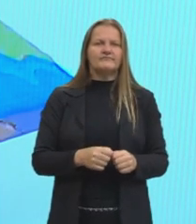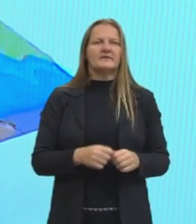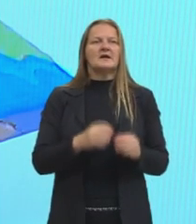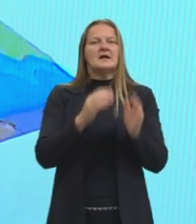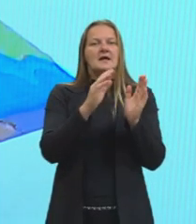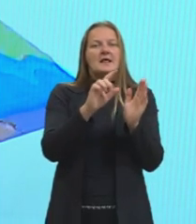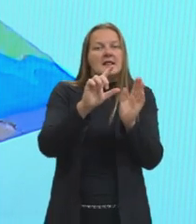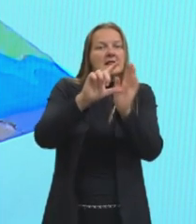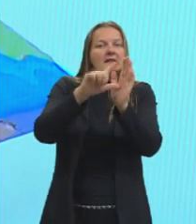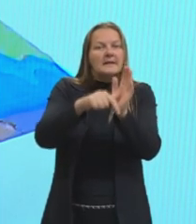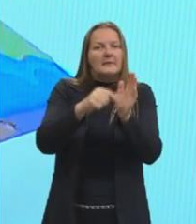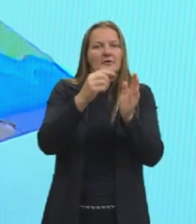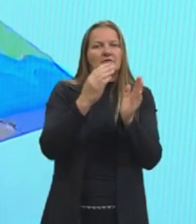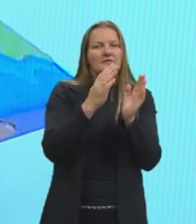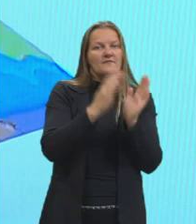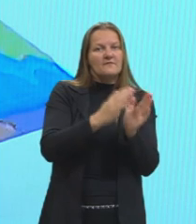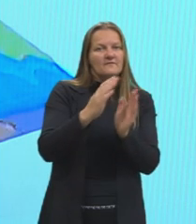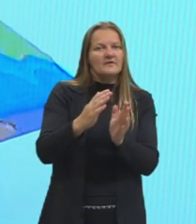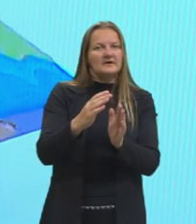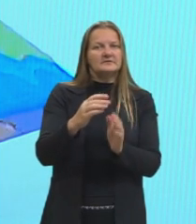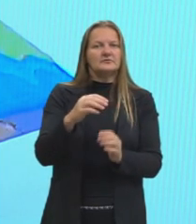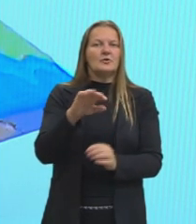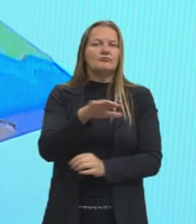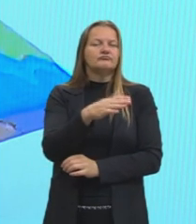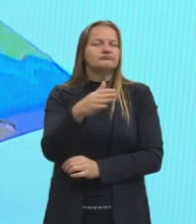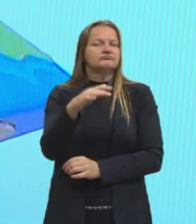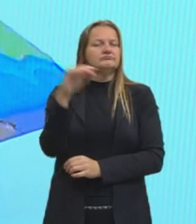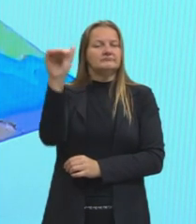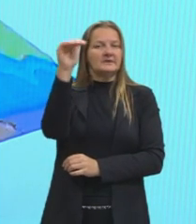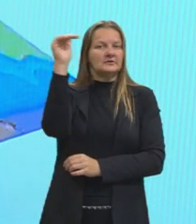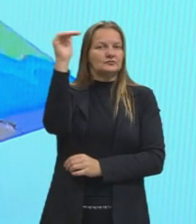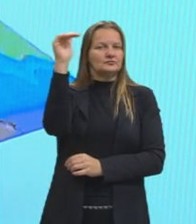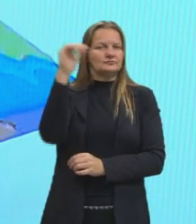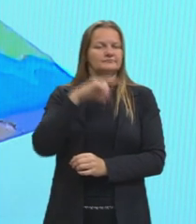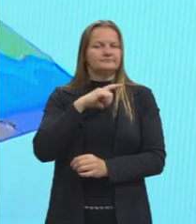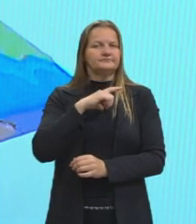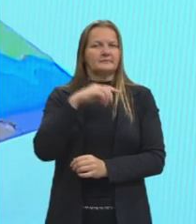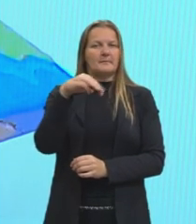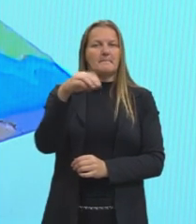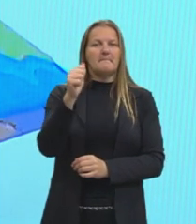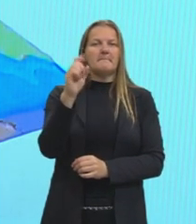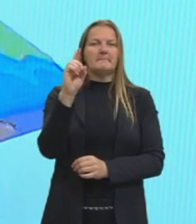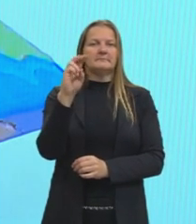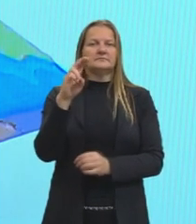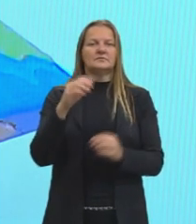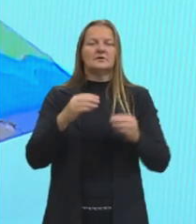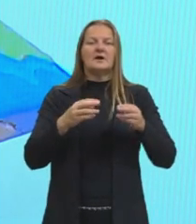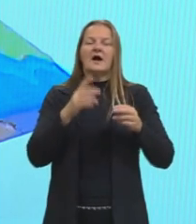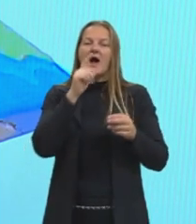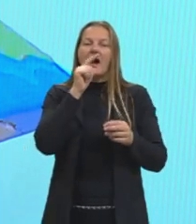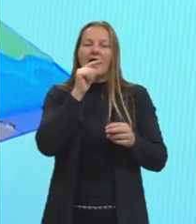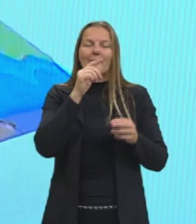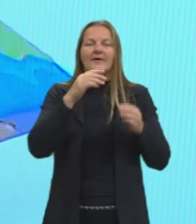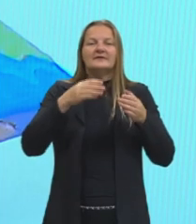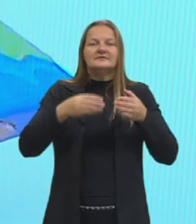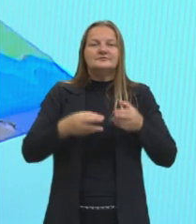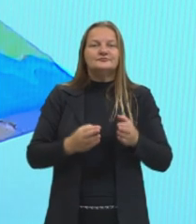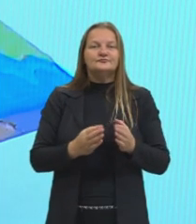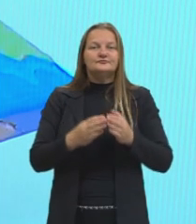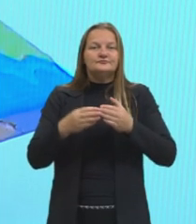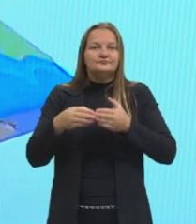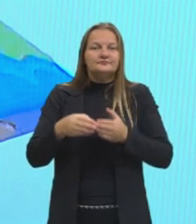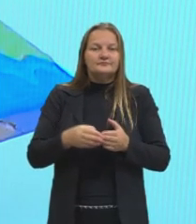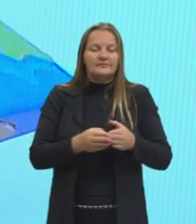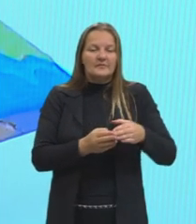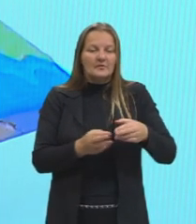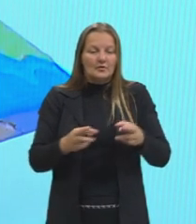partir aqui da da fase madura e sininho é quando eu vou conseguir por exemplo Navegar nesse Rio tão Rios